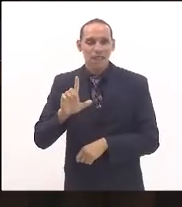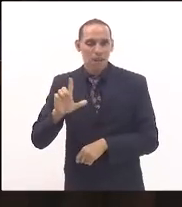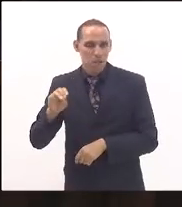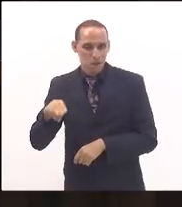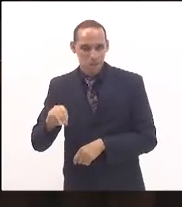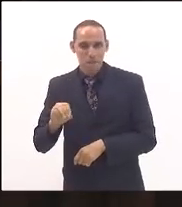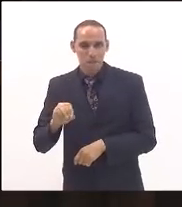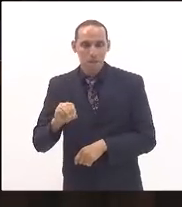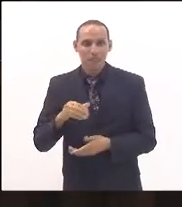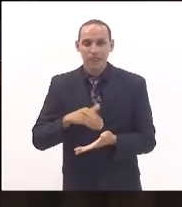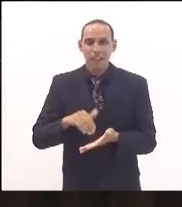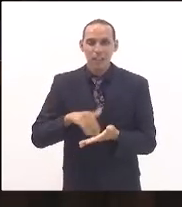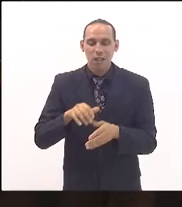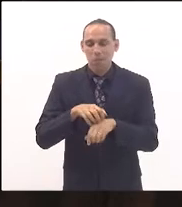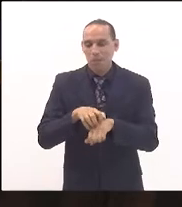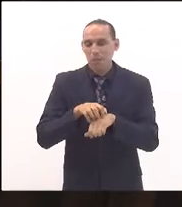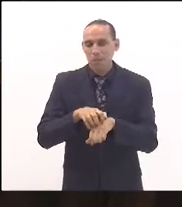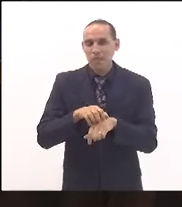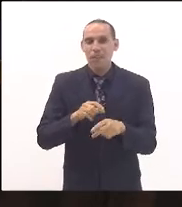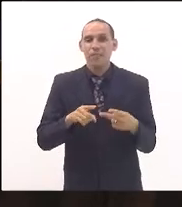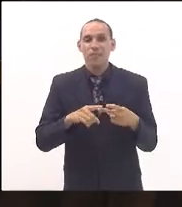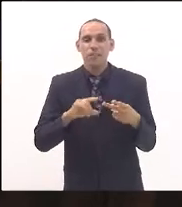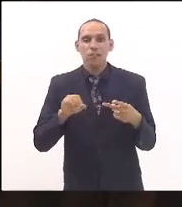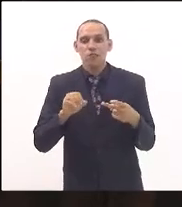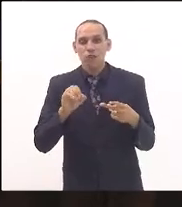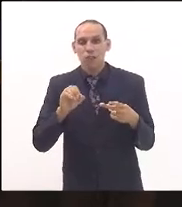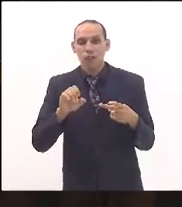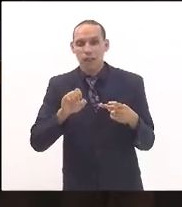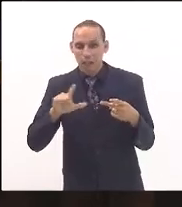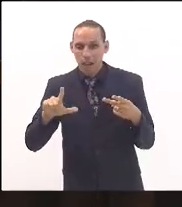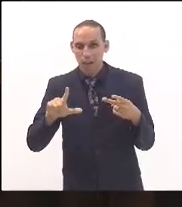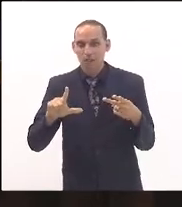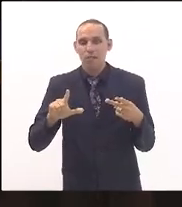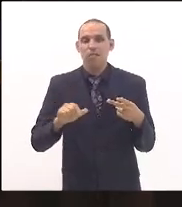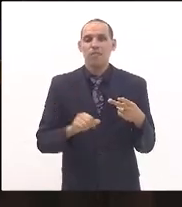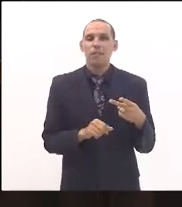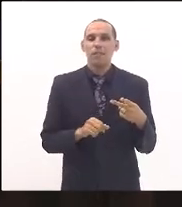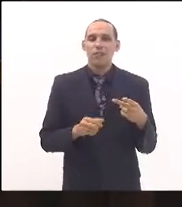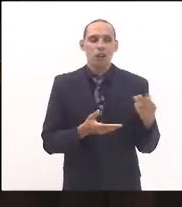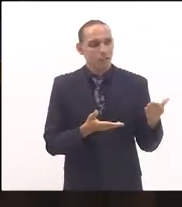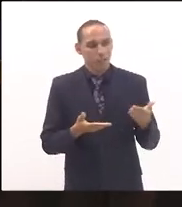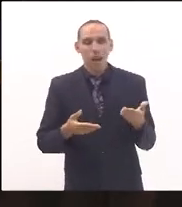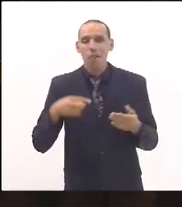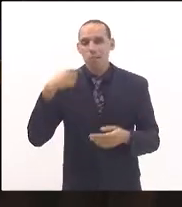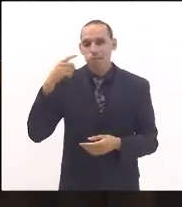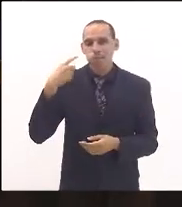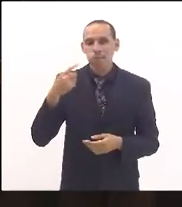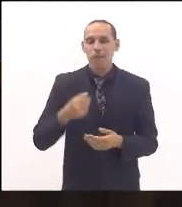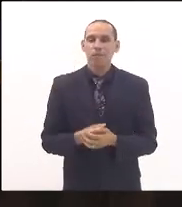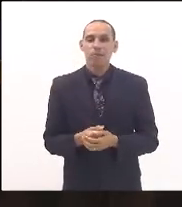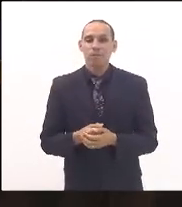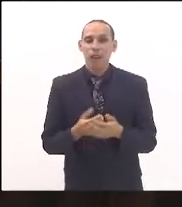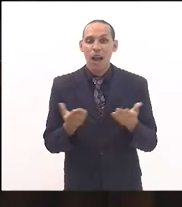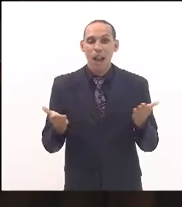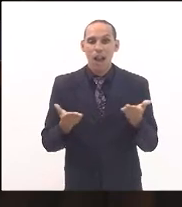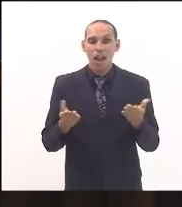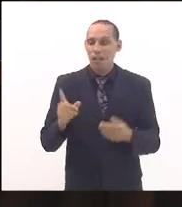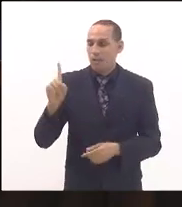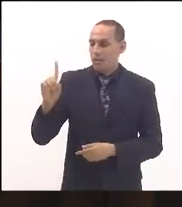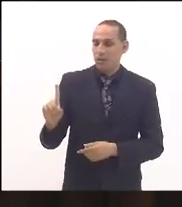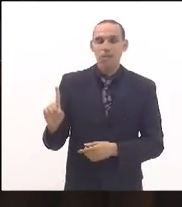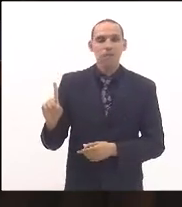secretário de transporte Joel Montenegro Carneiro convidado de advogado passo a palavra